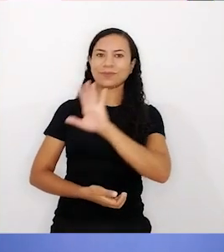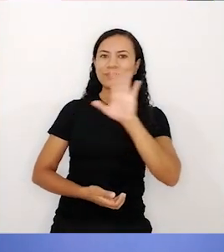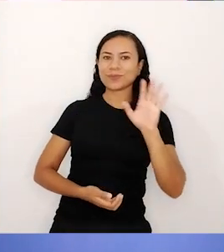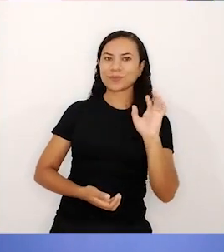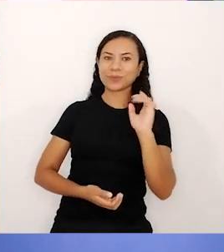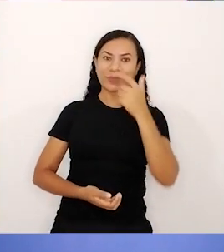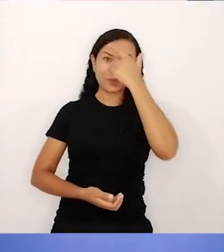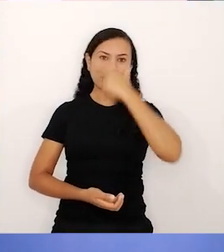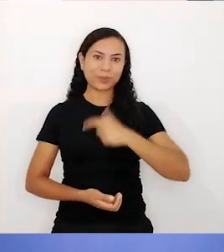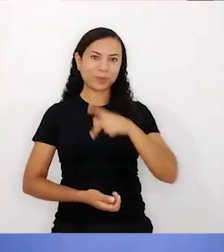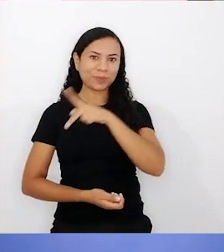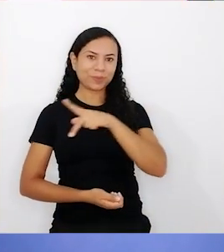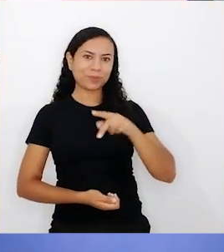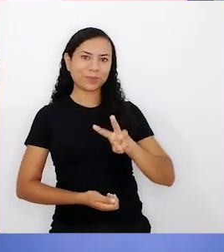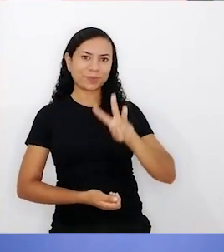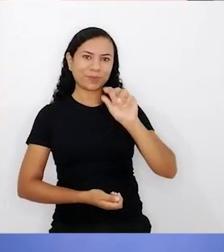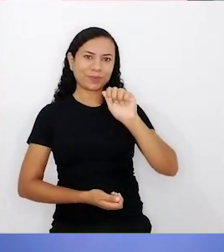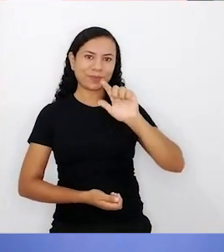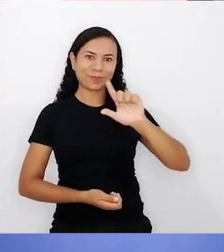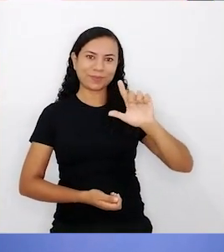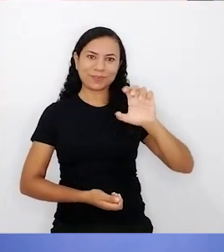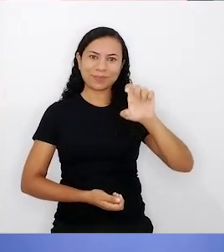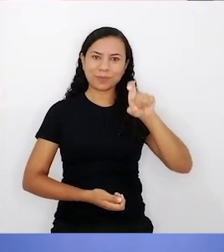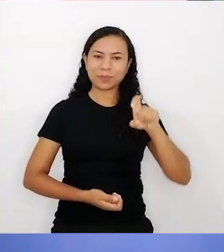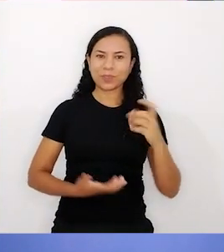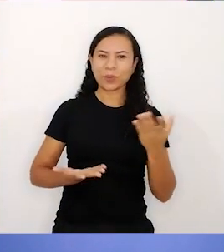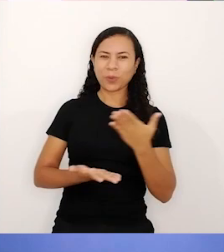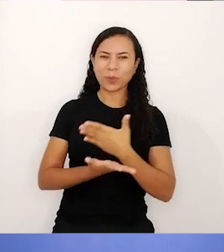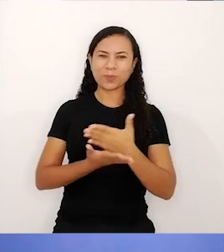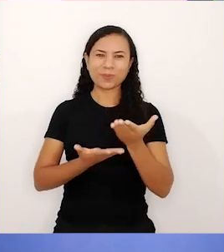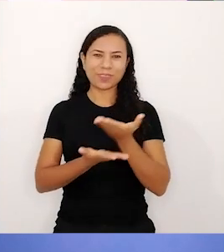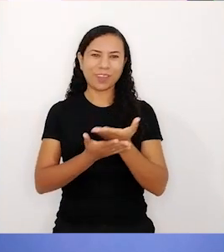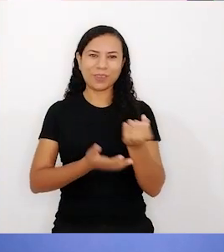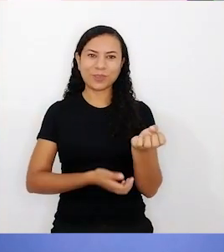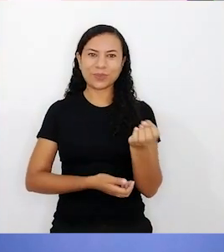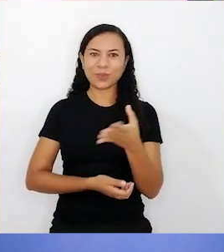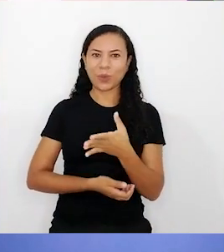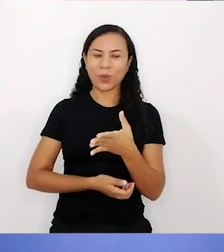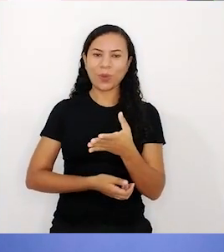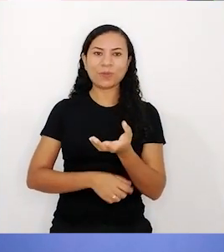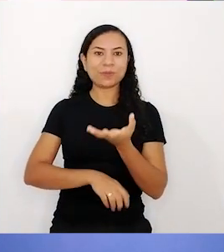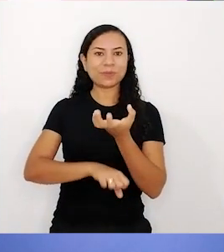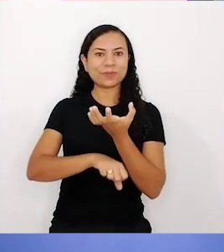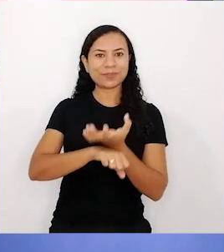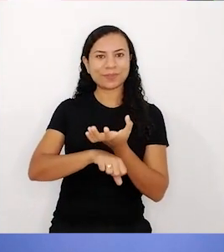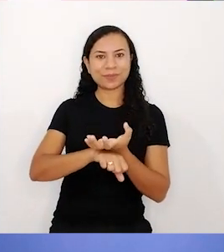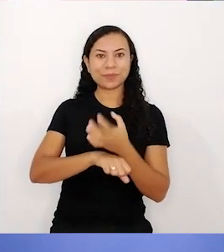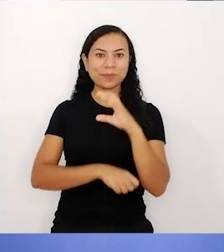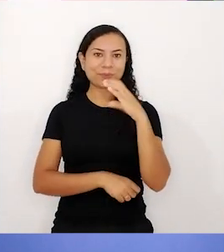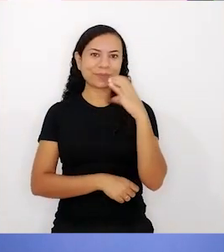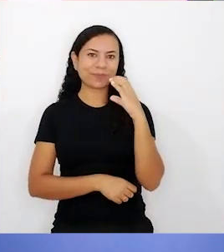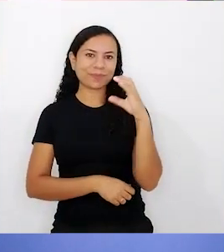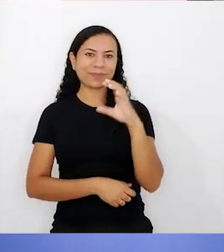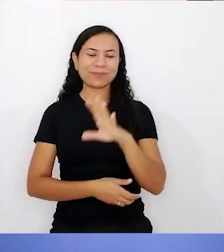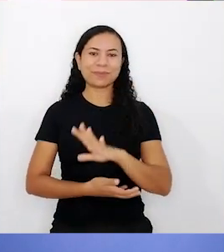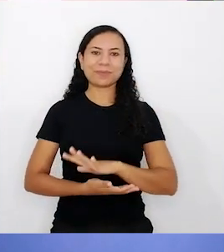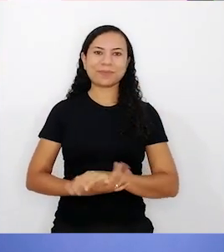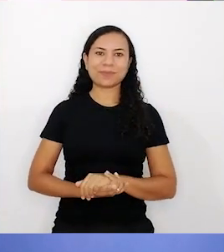Olá pessoal, eu sou o professor Alex e nós vamos para mais uma aula do componente curricular de Ciências da